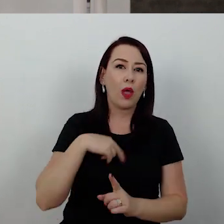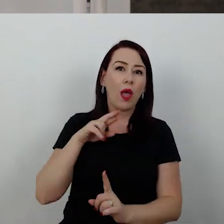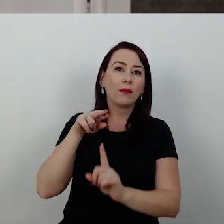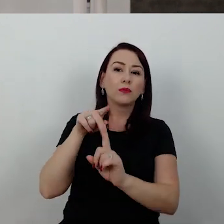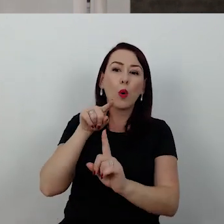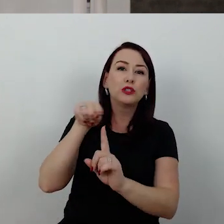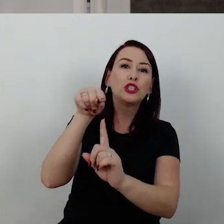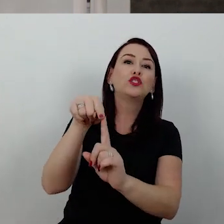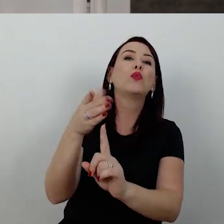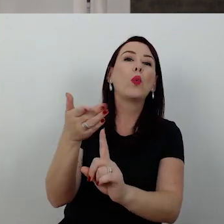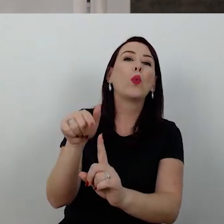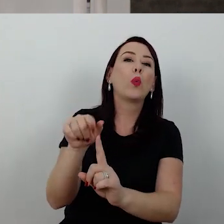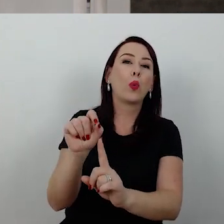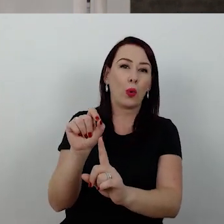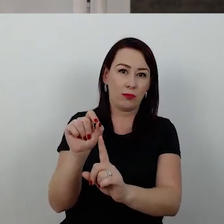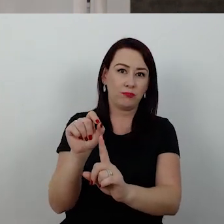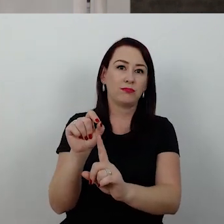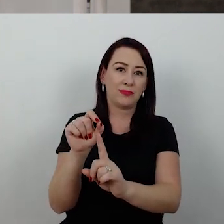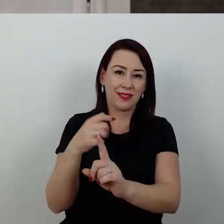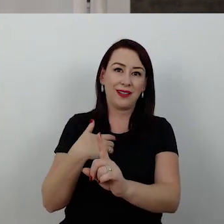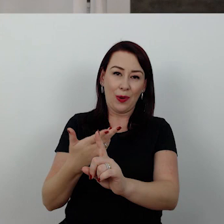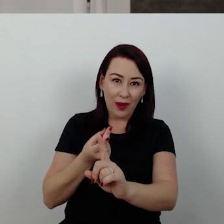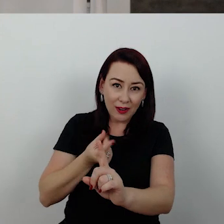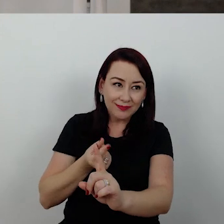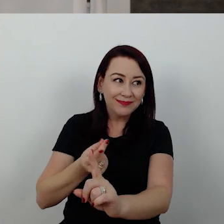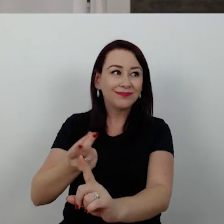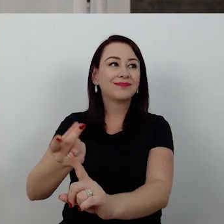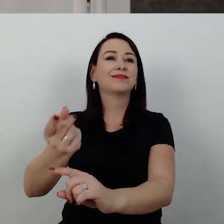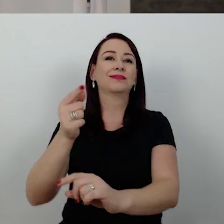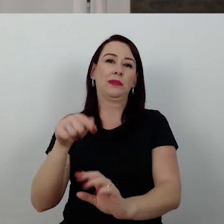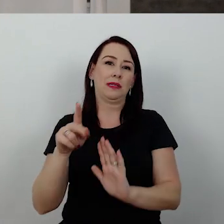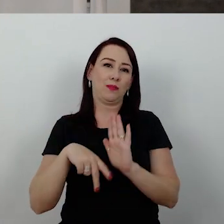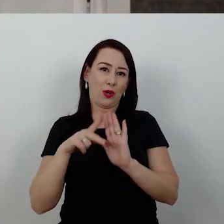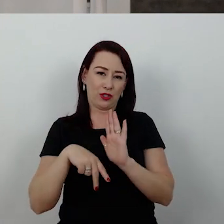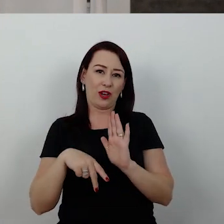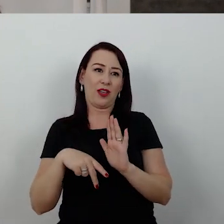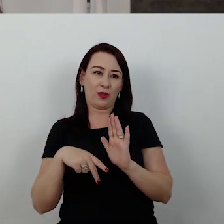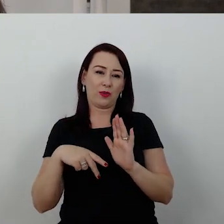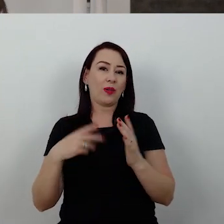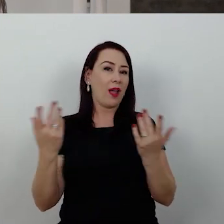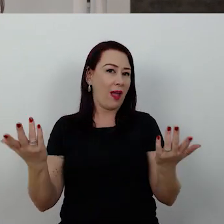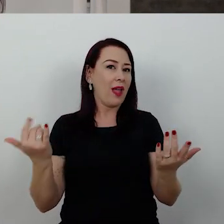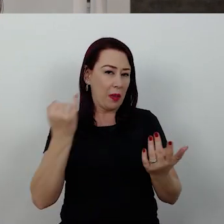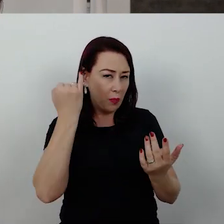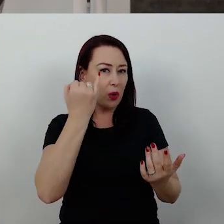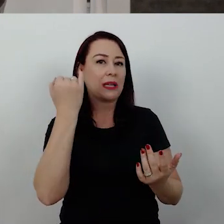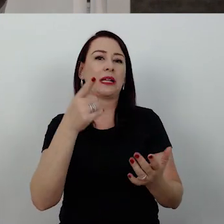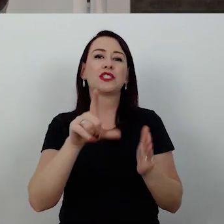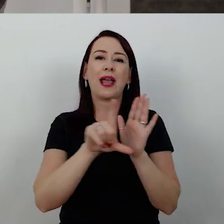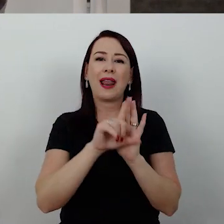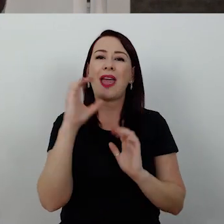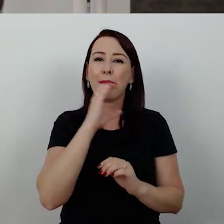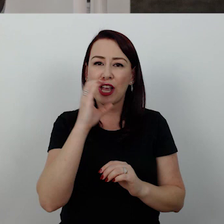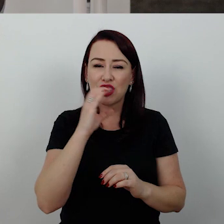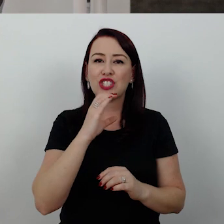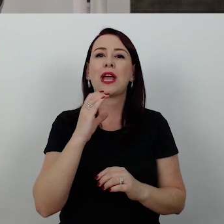para que a gente possa dar cauda longa mesmo para esses projetos, assim, né? Porque é importante, é uma lei emergencial,